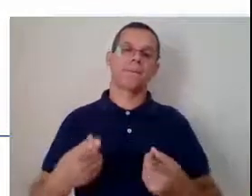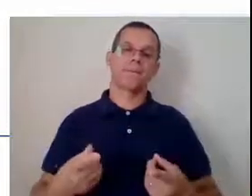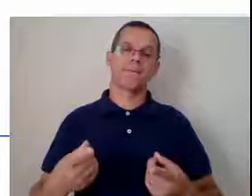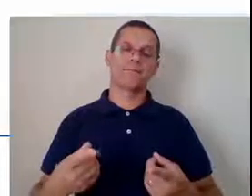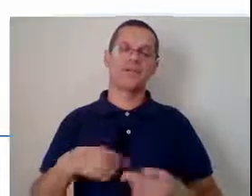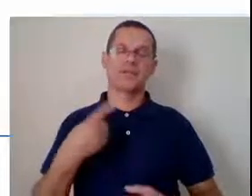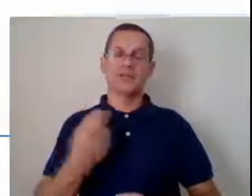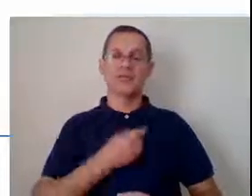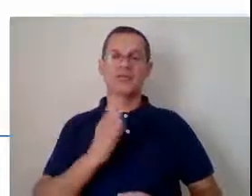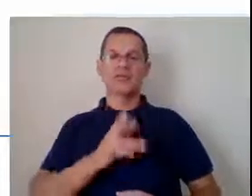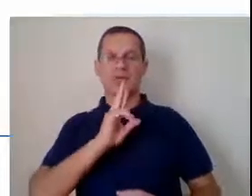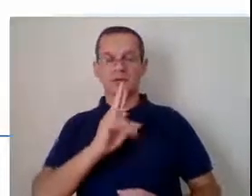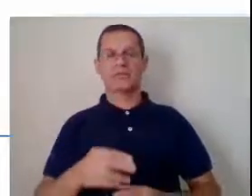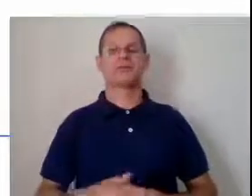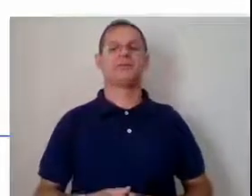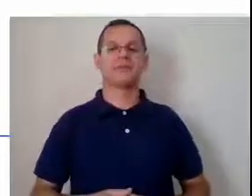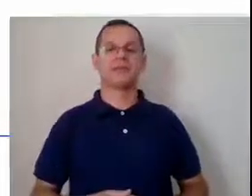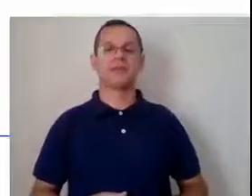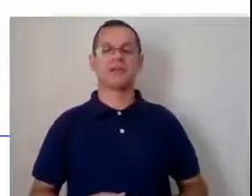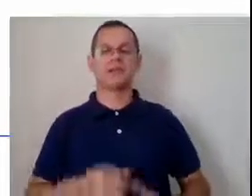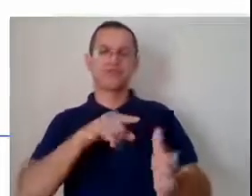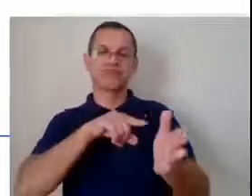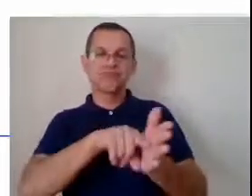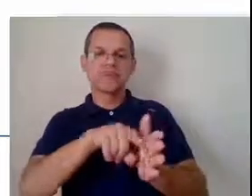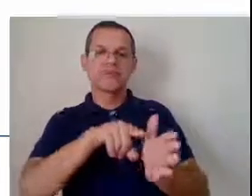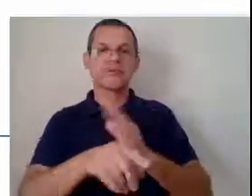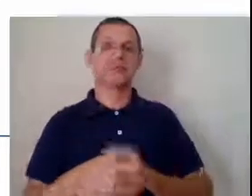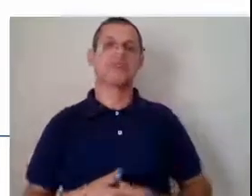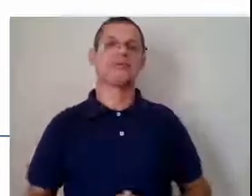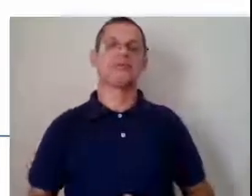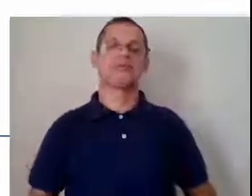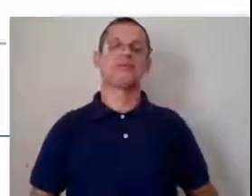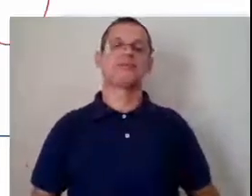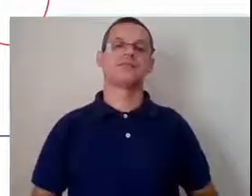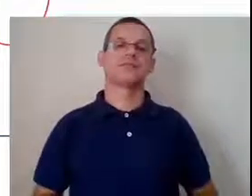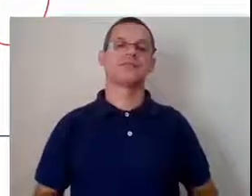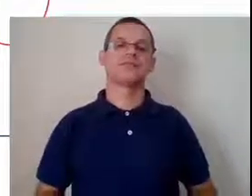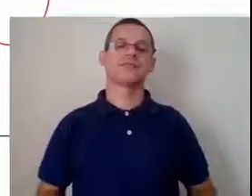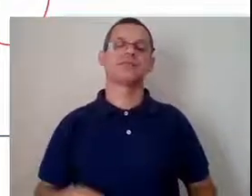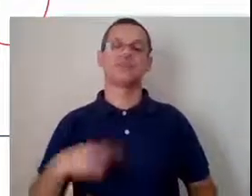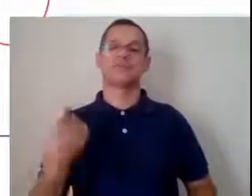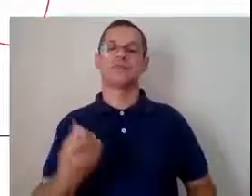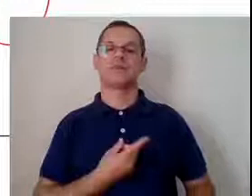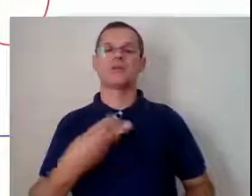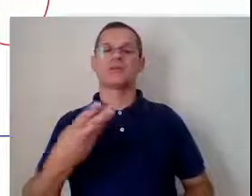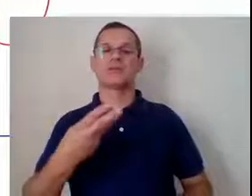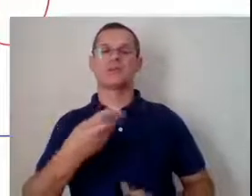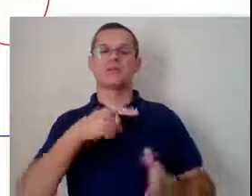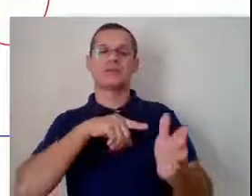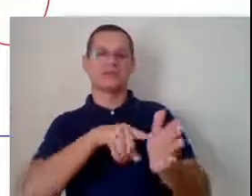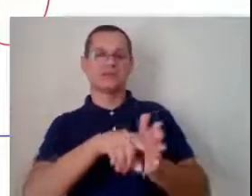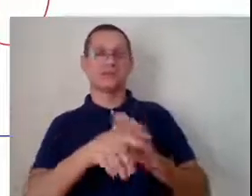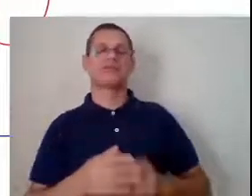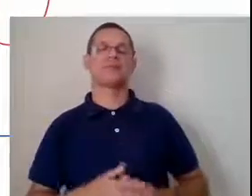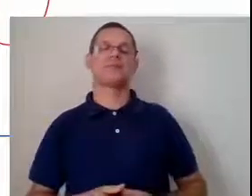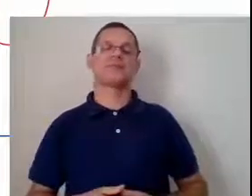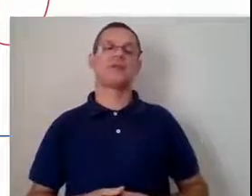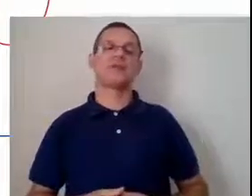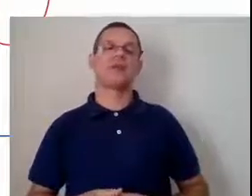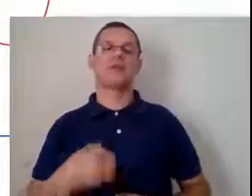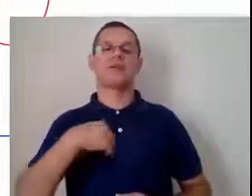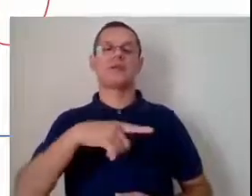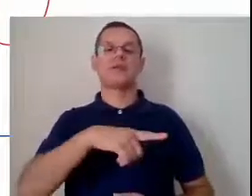E vamos já resolver aquele questionamento, nosso terceiro questionamento.